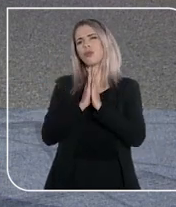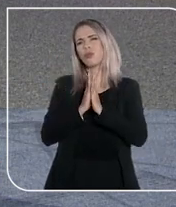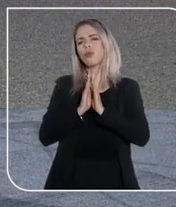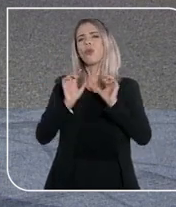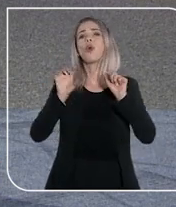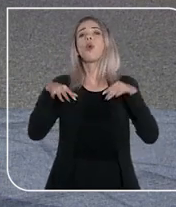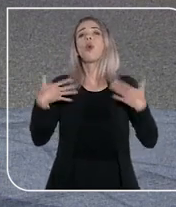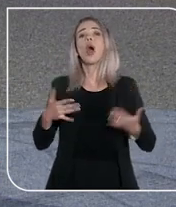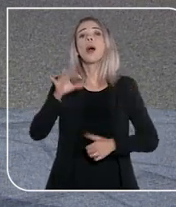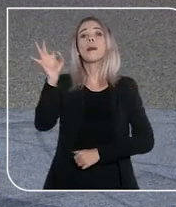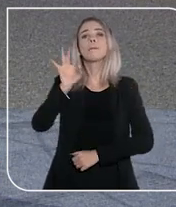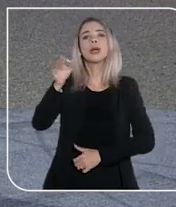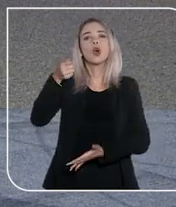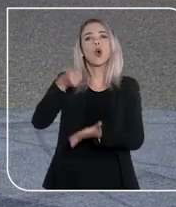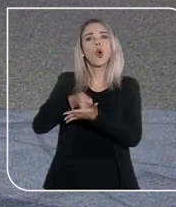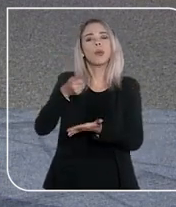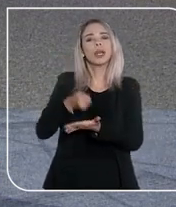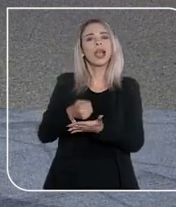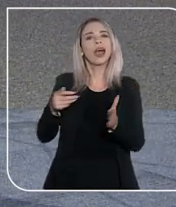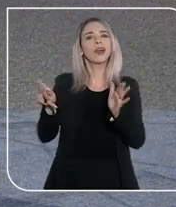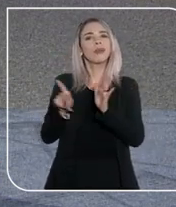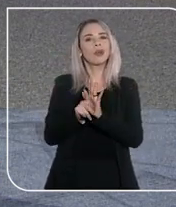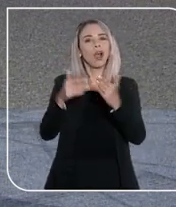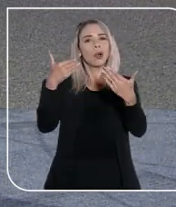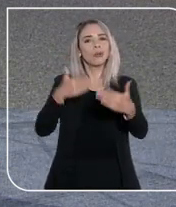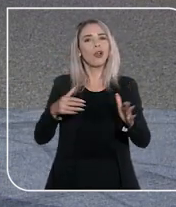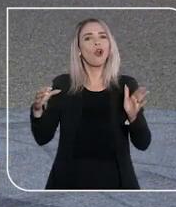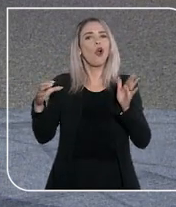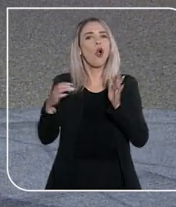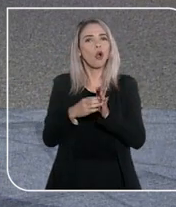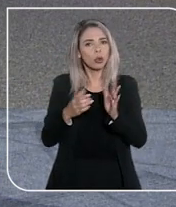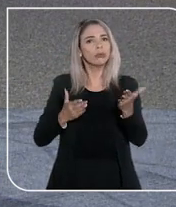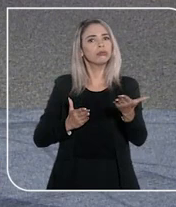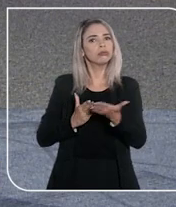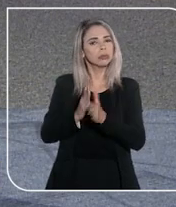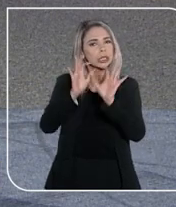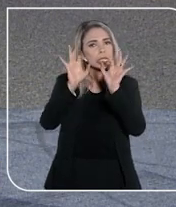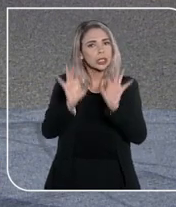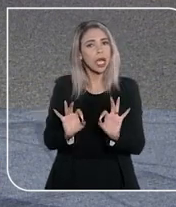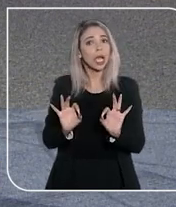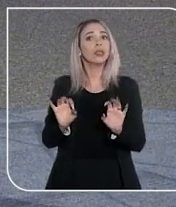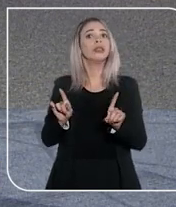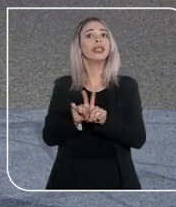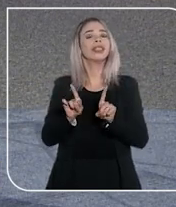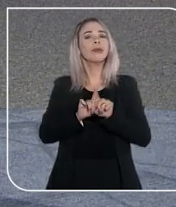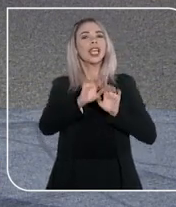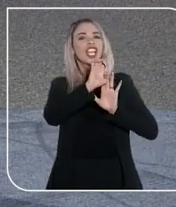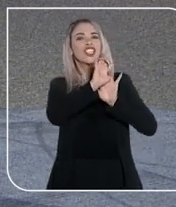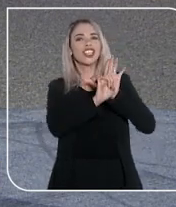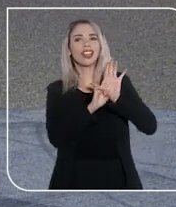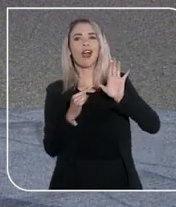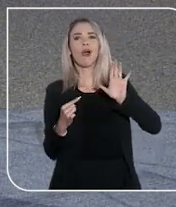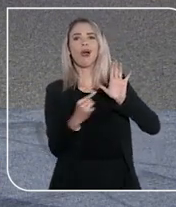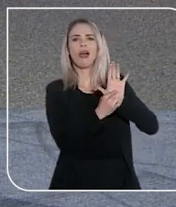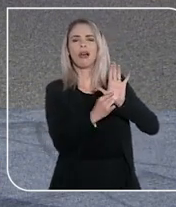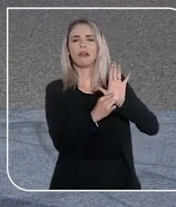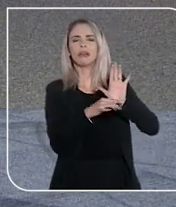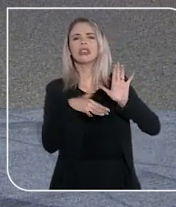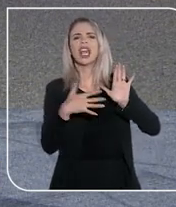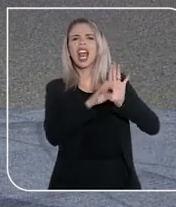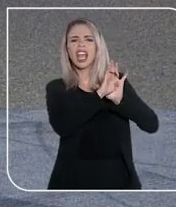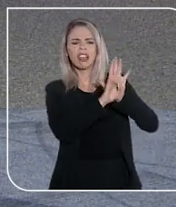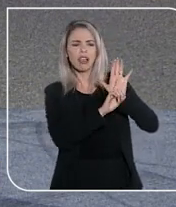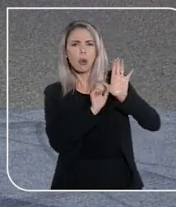porcentagem obrigatória para que os concursos, né, sejam validados, e essa questão também do edital, né, para estabelecer. Será que o edital